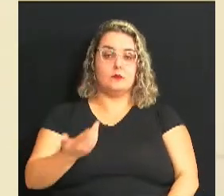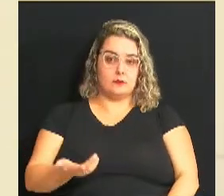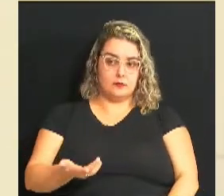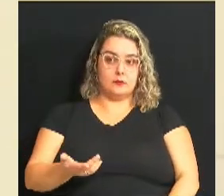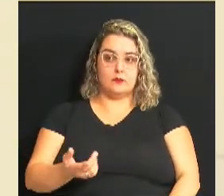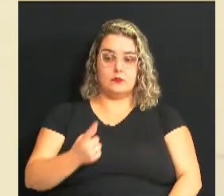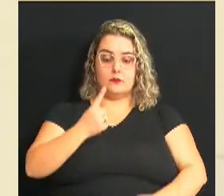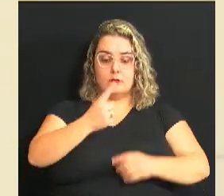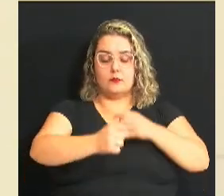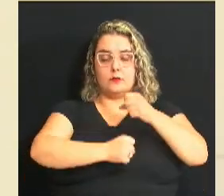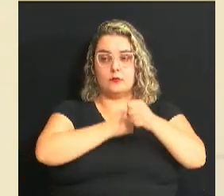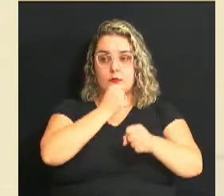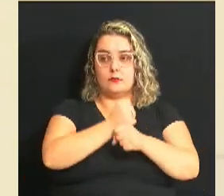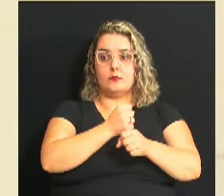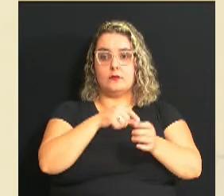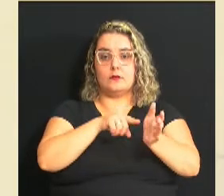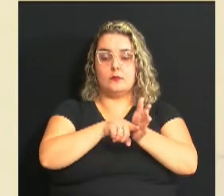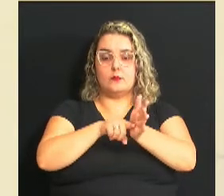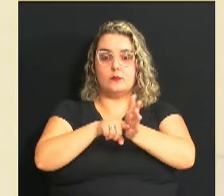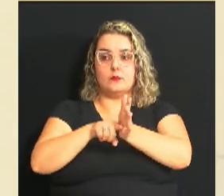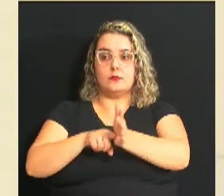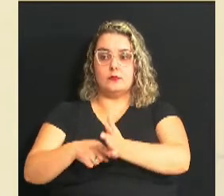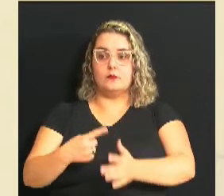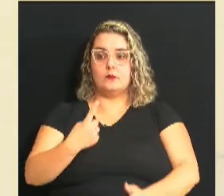ano, pesquisaram as